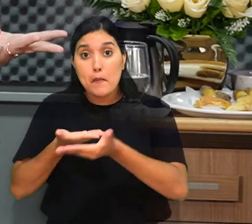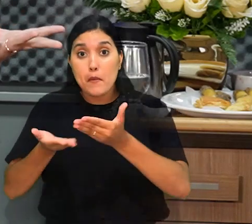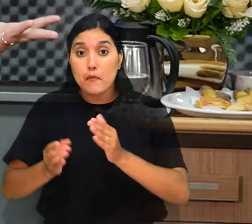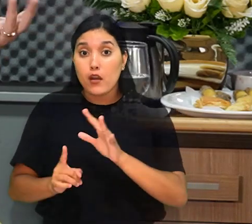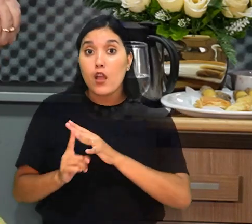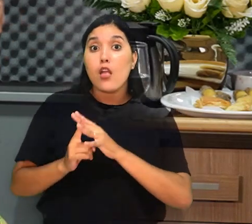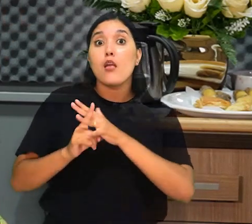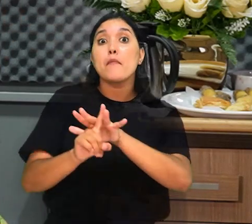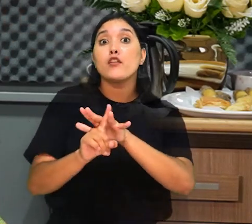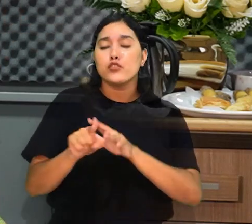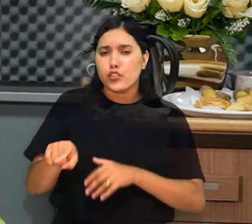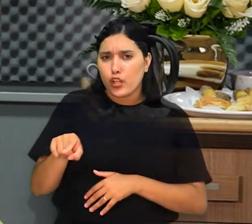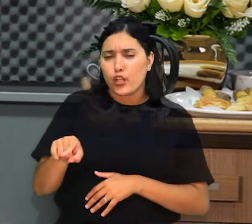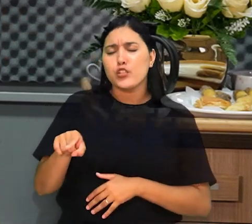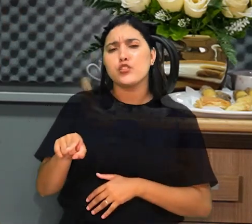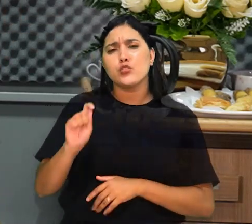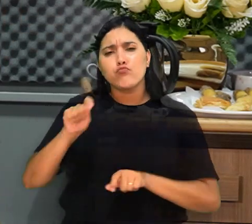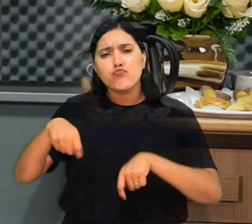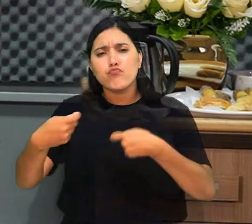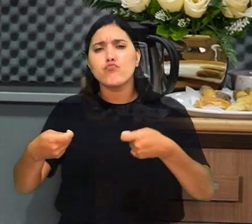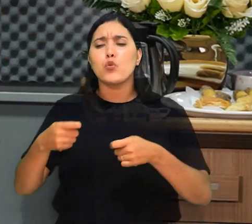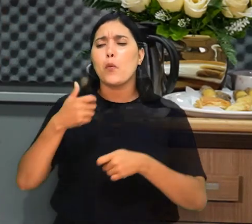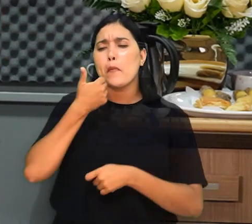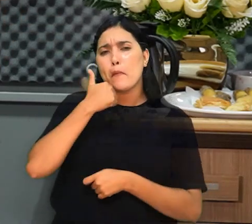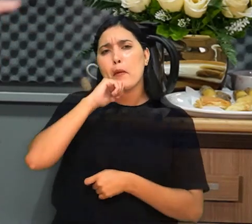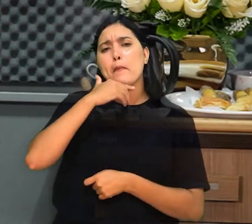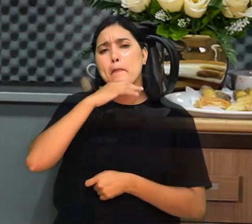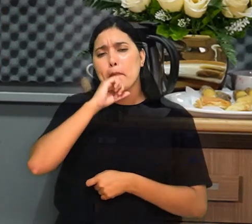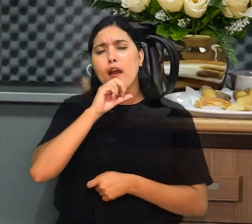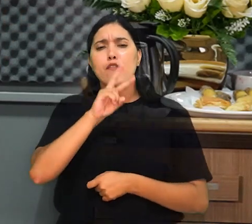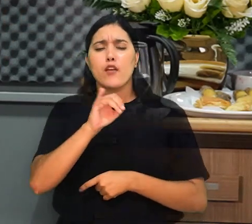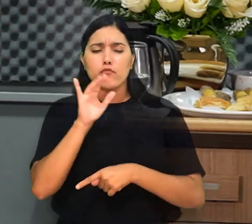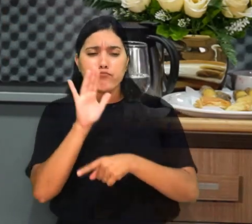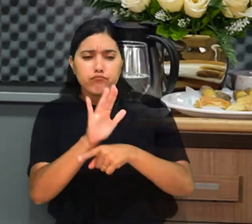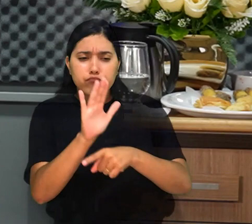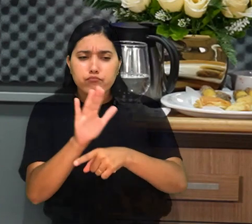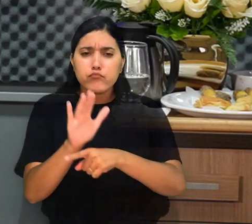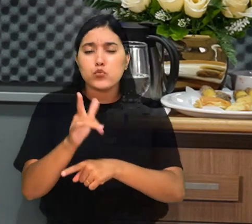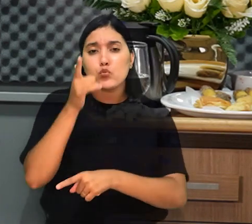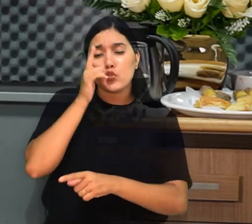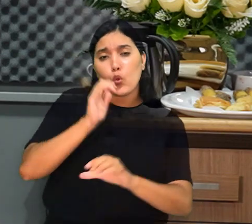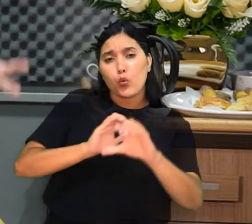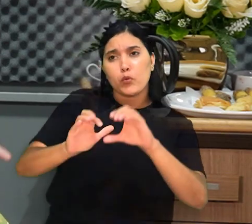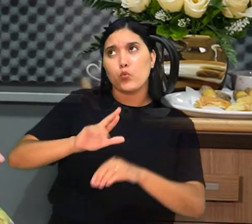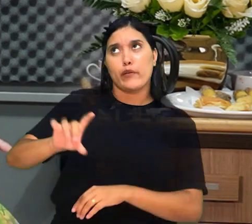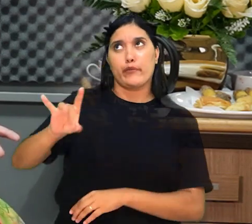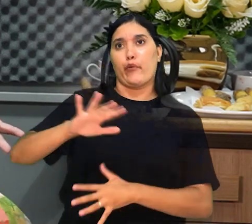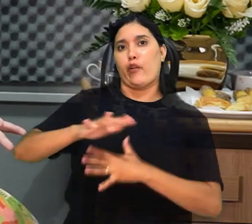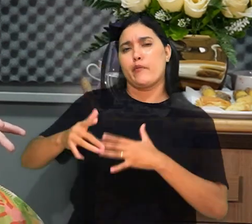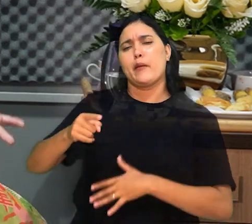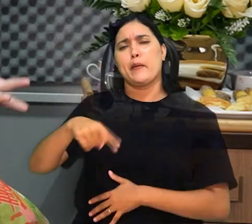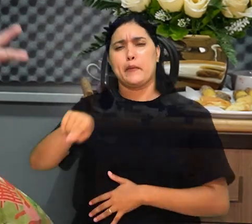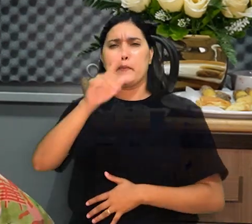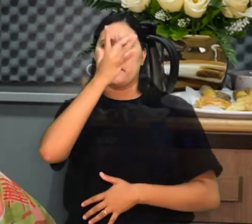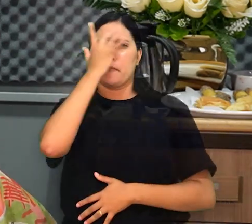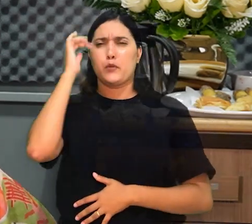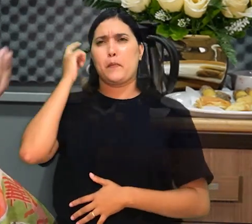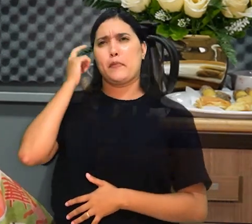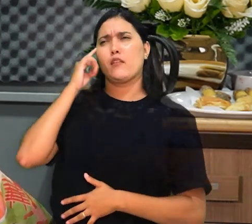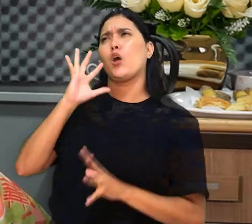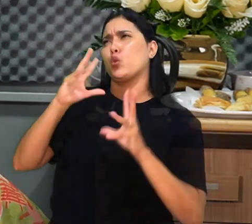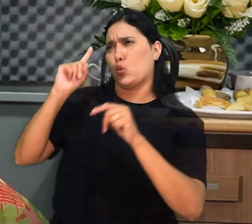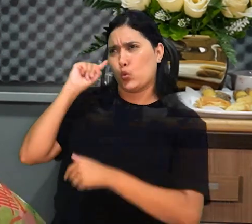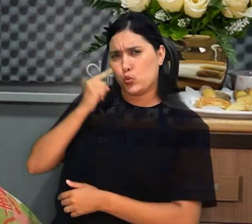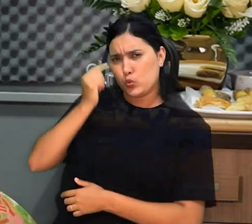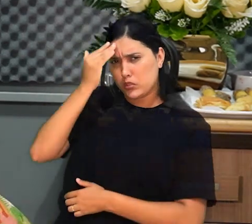que a gente fala é aquele sinal que o surdo ele aprende ali no ambiente familiar, que os próprios pais vão adaptando, né, para poder